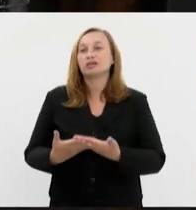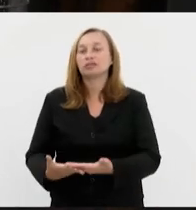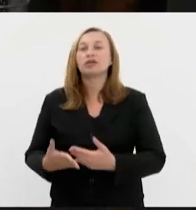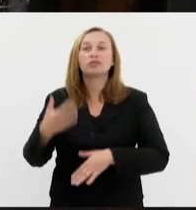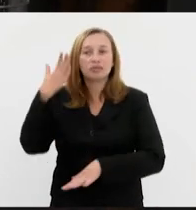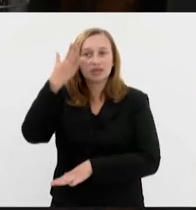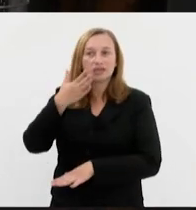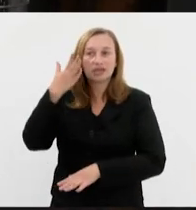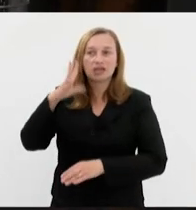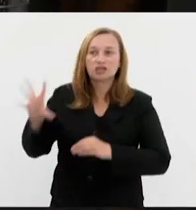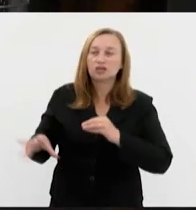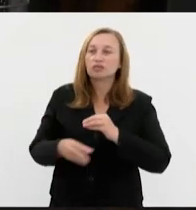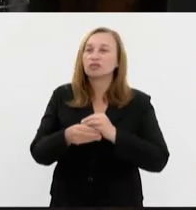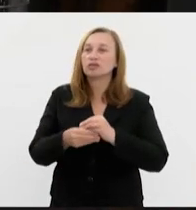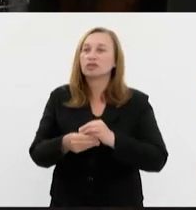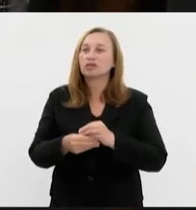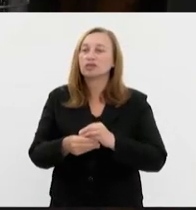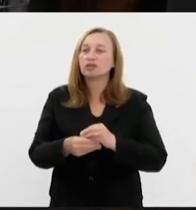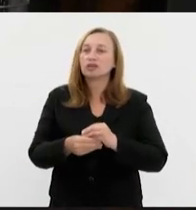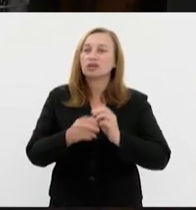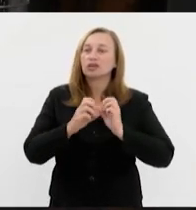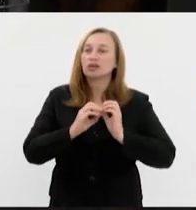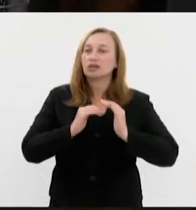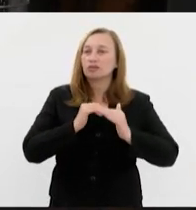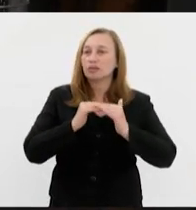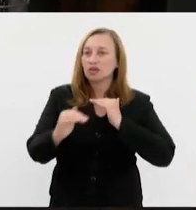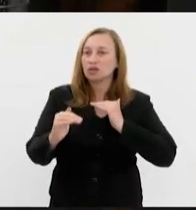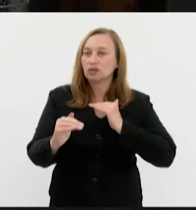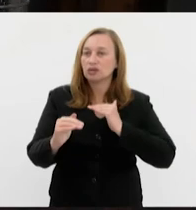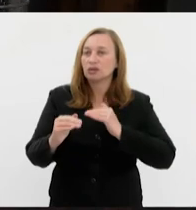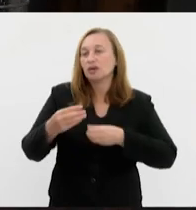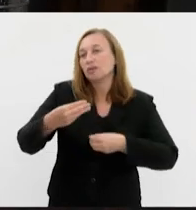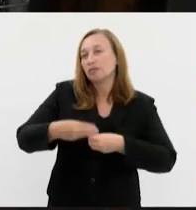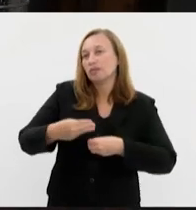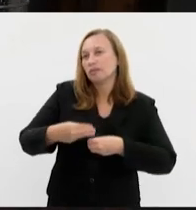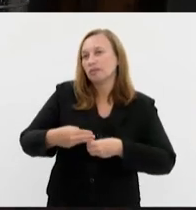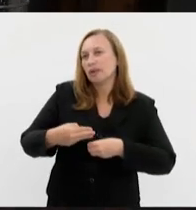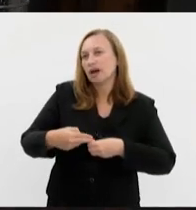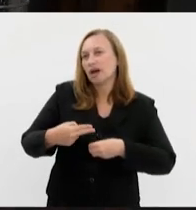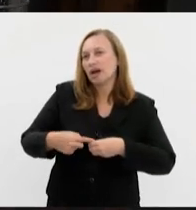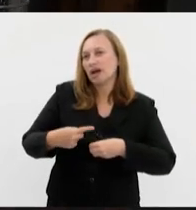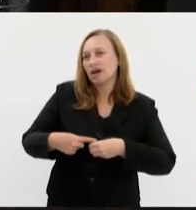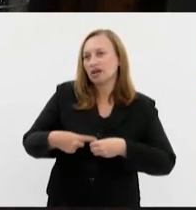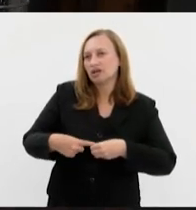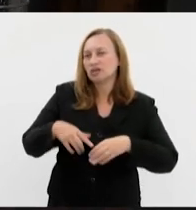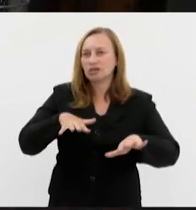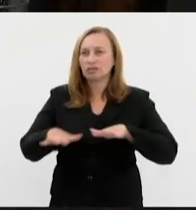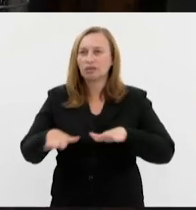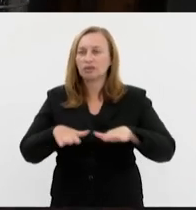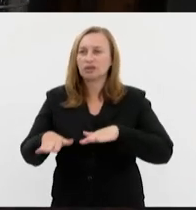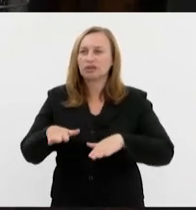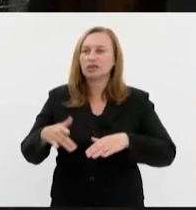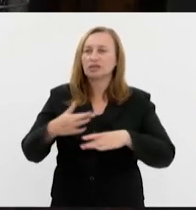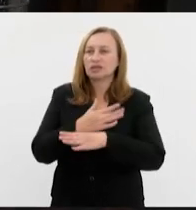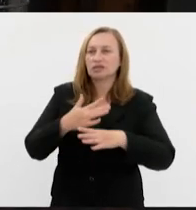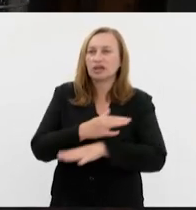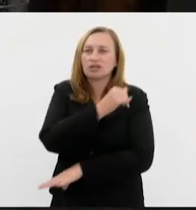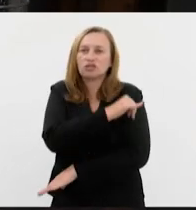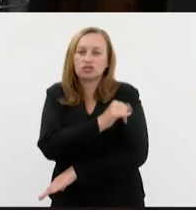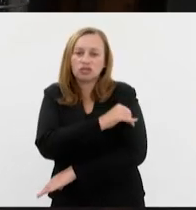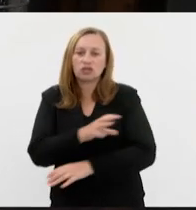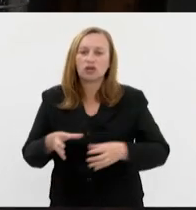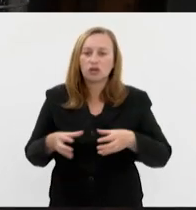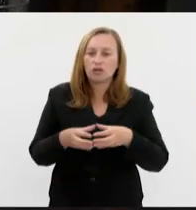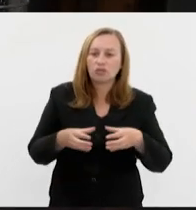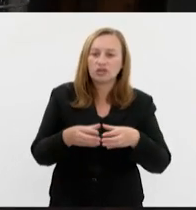sobre a implantação de linha do metrô para o bairro de Jacarepaguá, na cidade do Rio de Janeiro. Parecer das comissões de